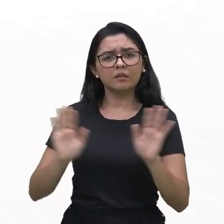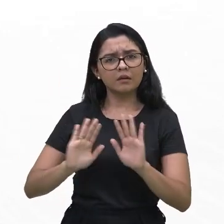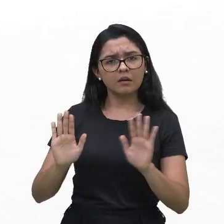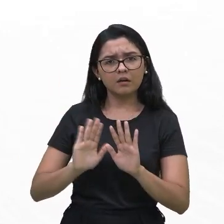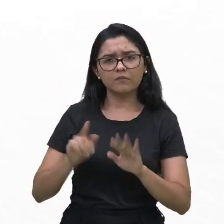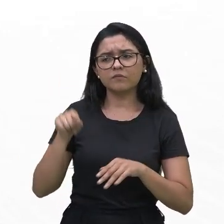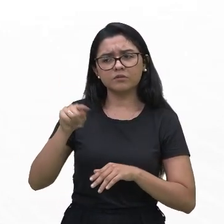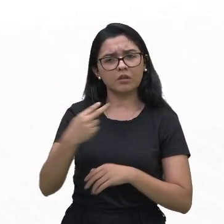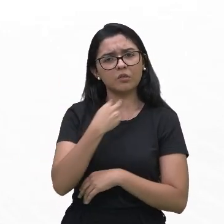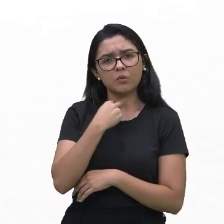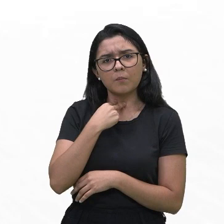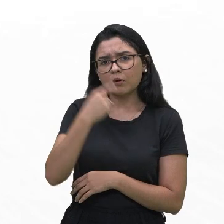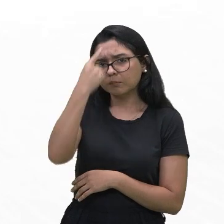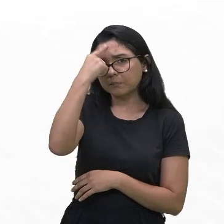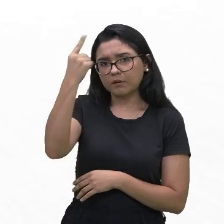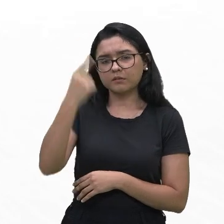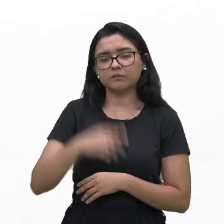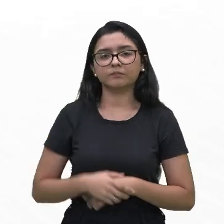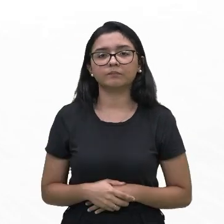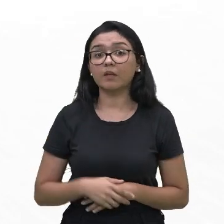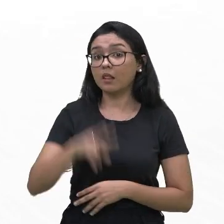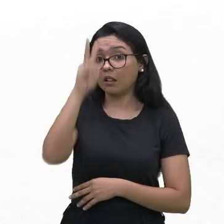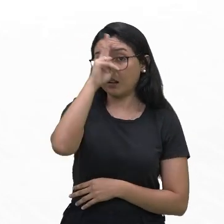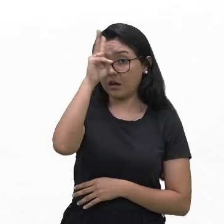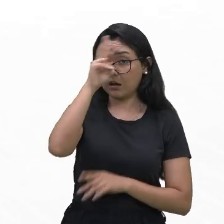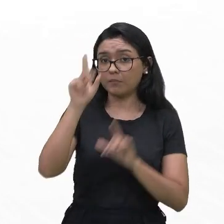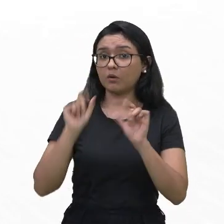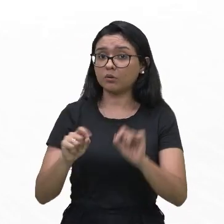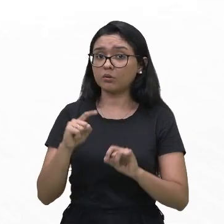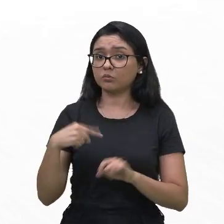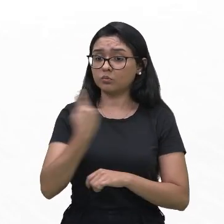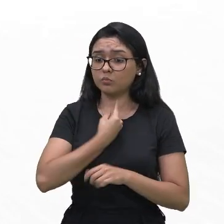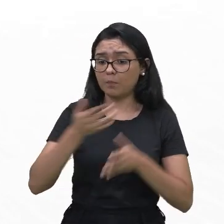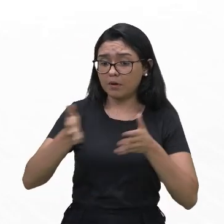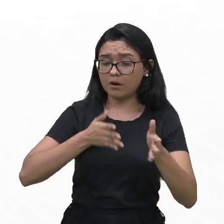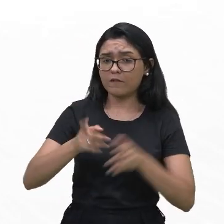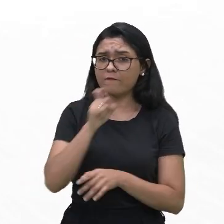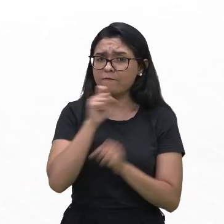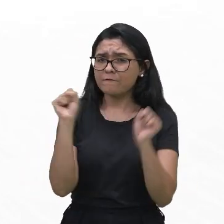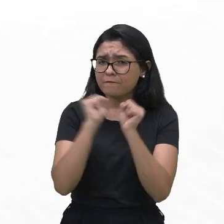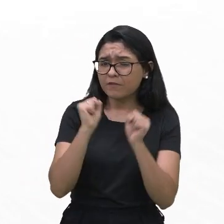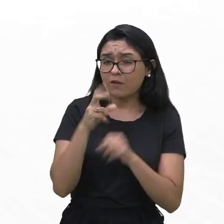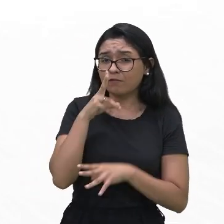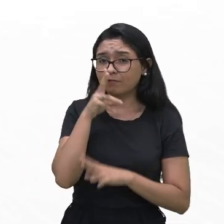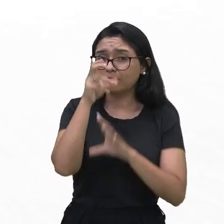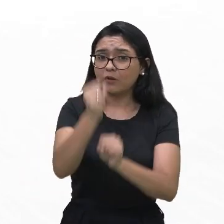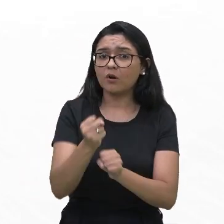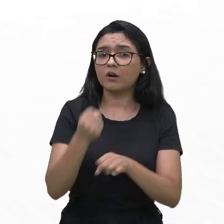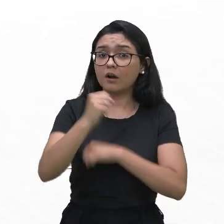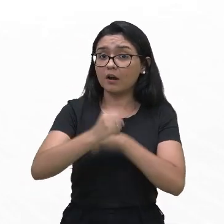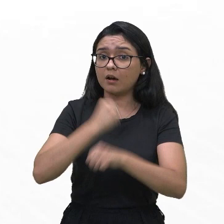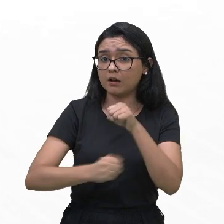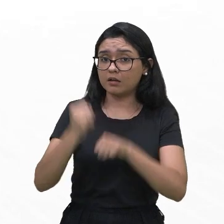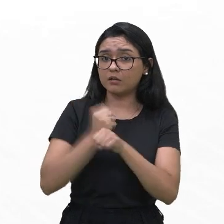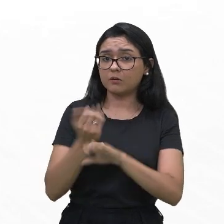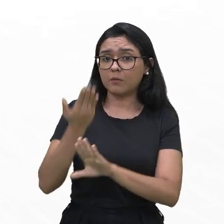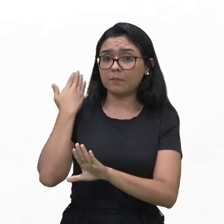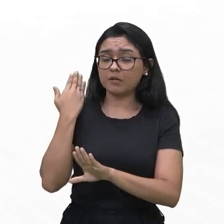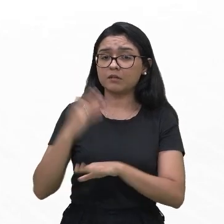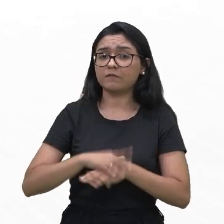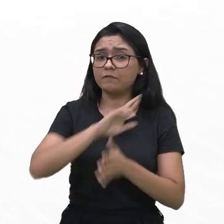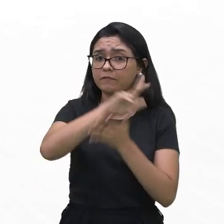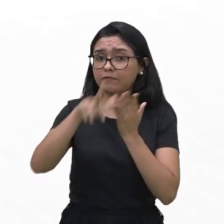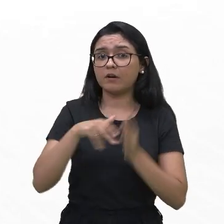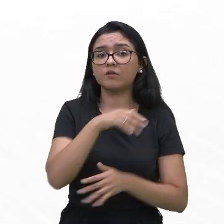você não pode pensar assim. Lembre-se de que o nosso inverno é muito rigoroso. No ano passado, muitas espécies